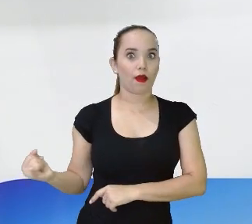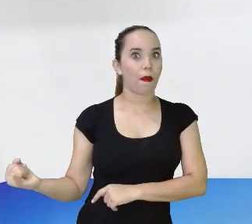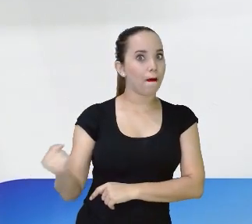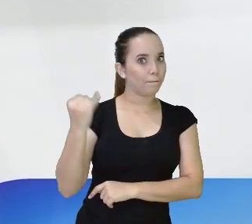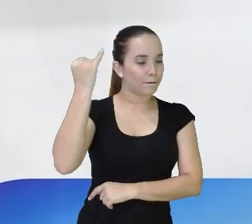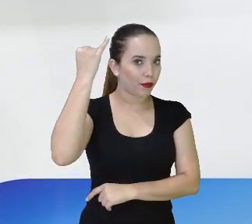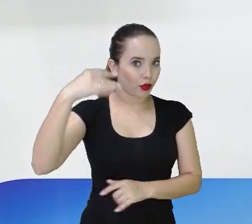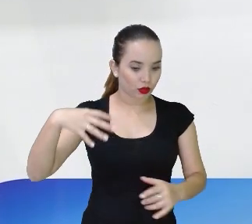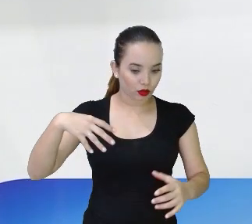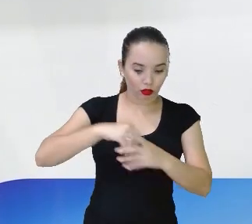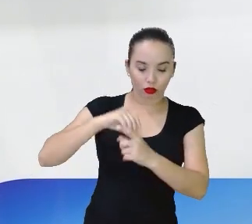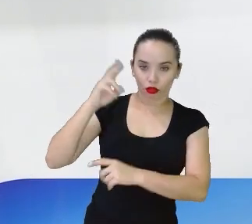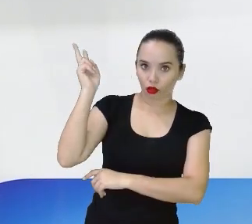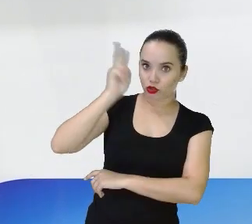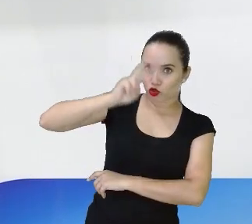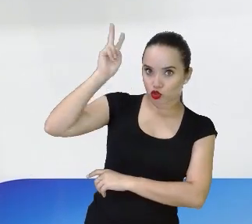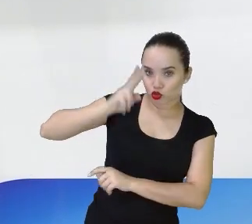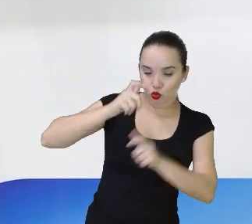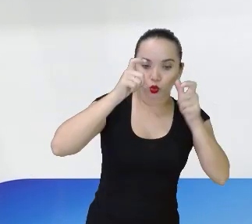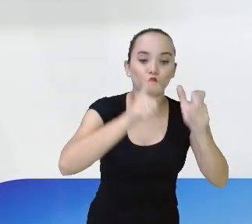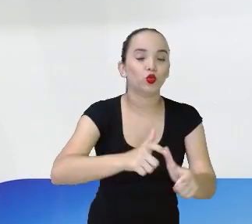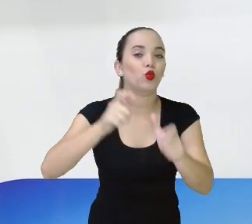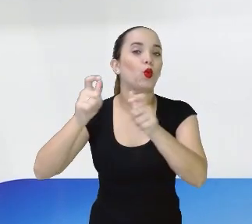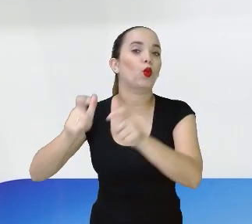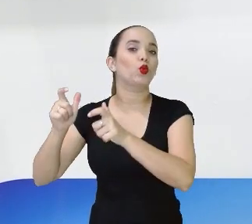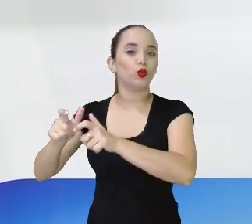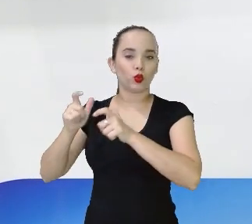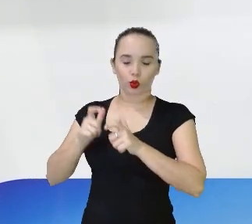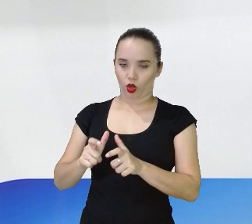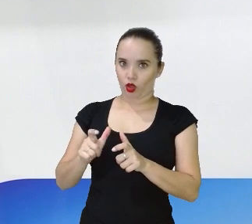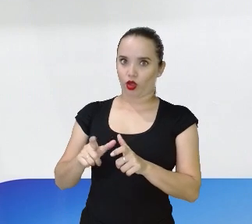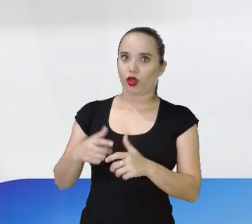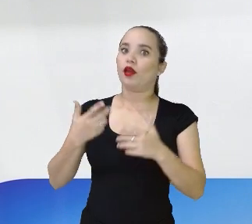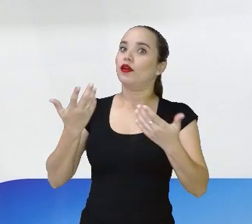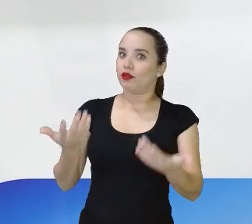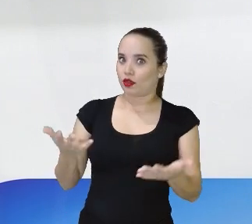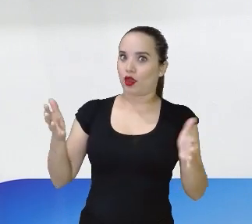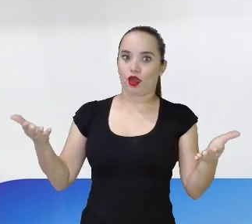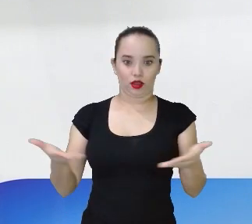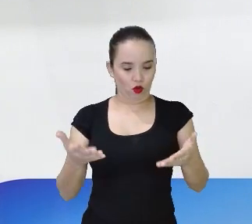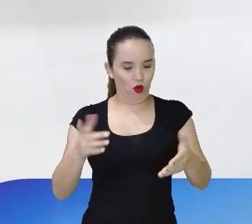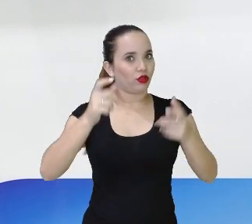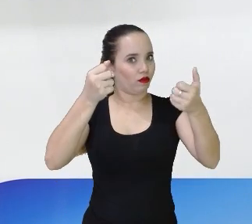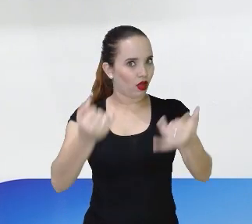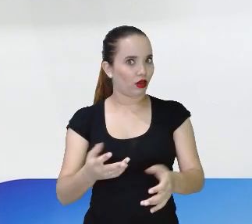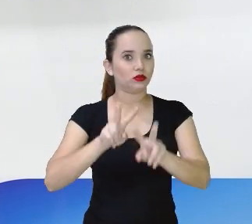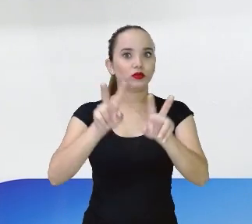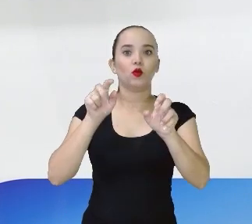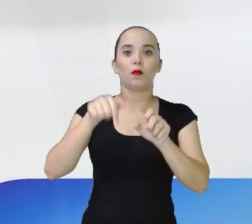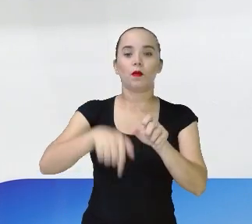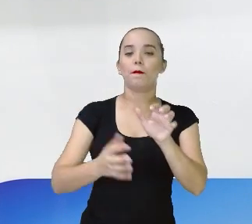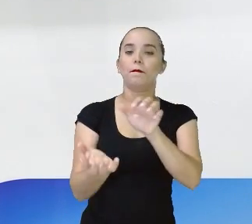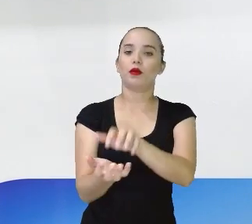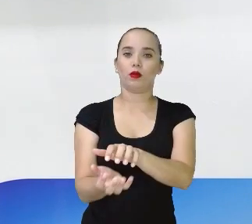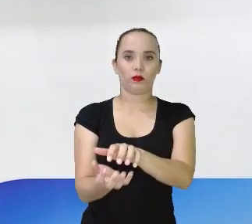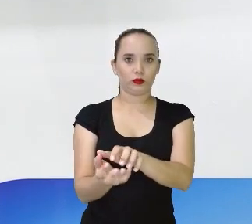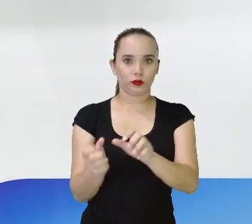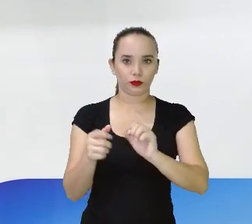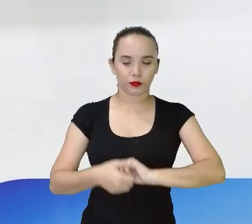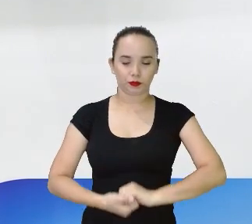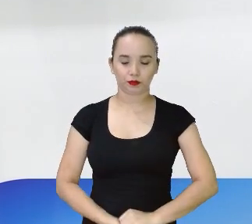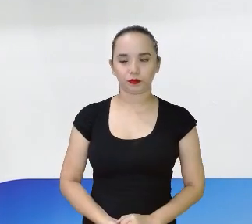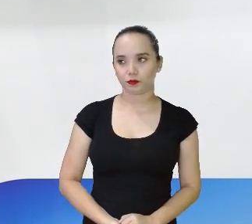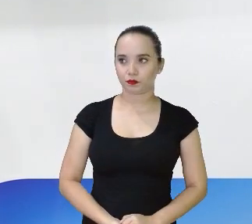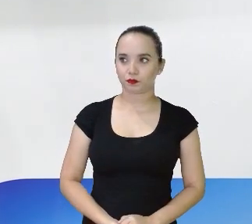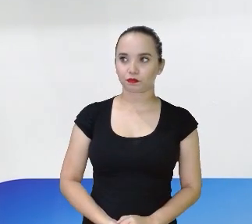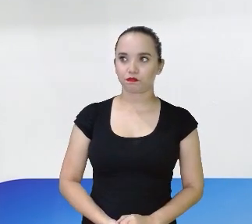para o nosso estado, para aquele local. No caso, a gente está falando de Pernambuco e de Recife. E aí,